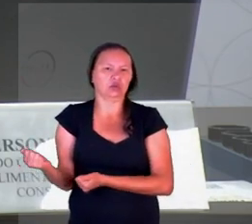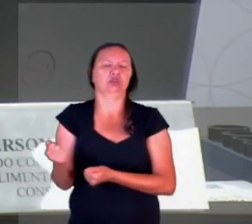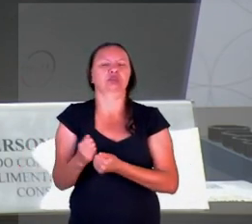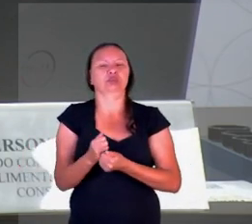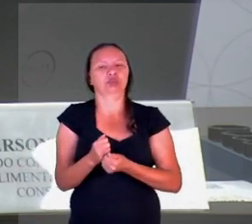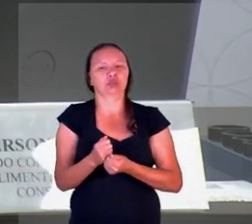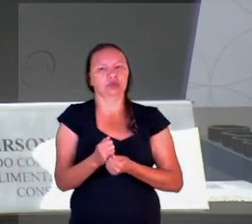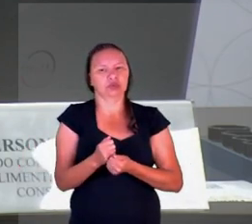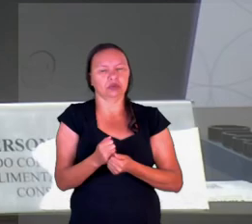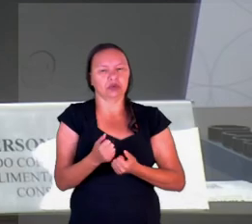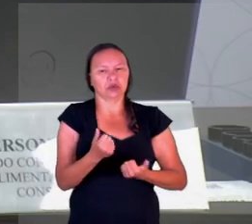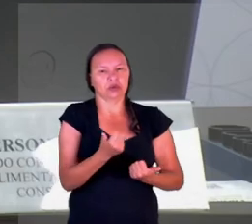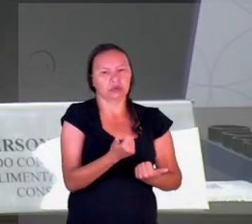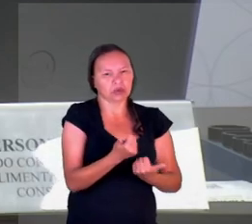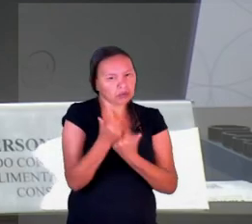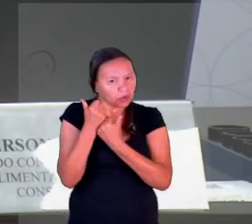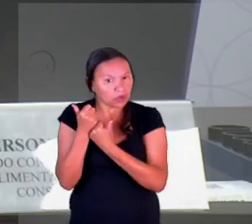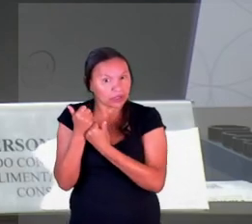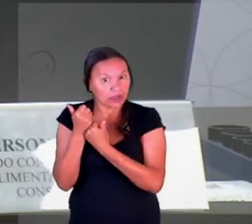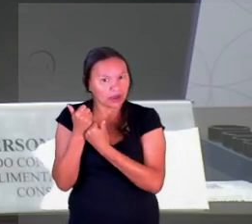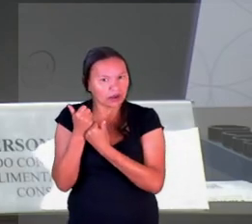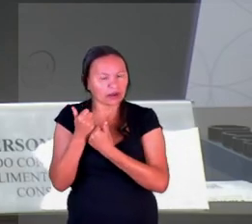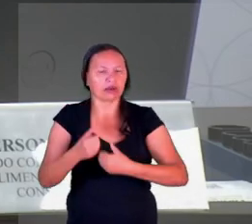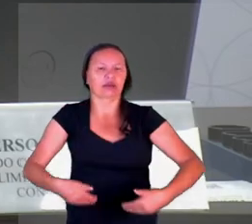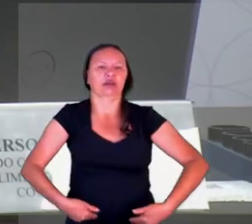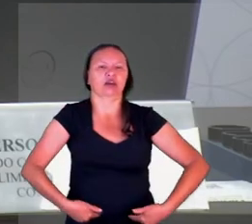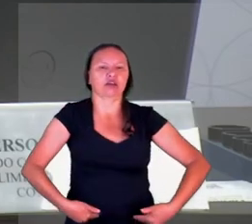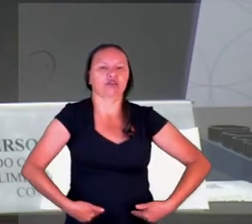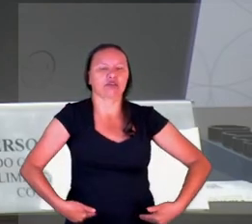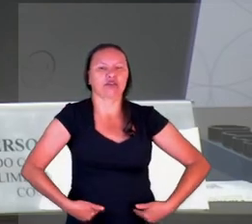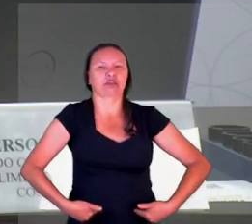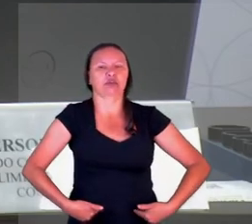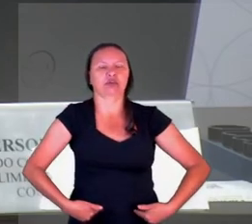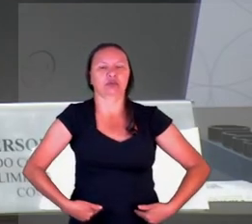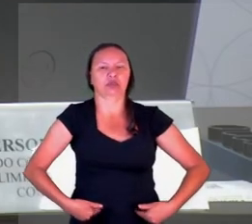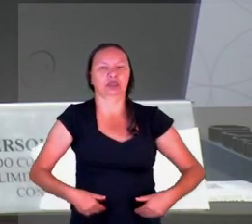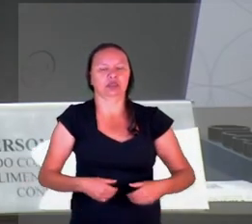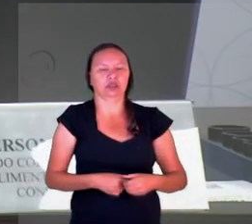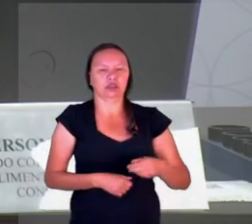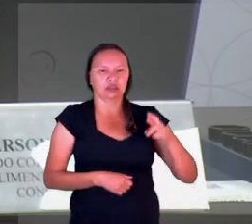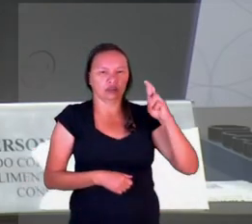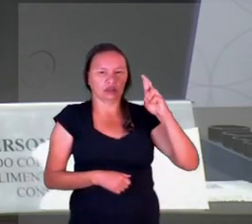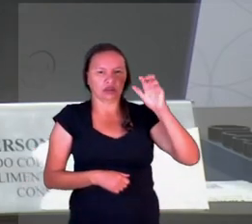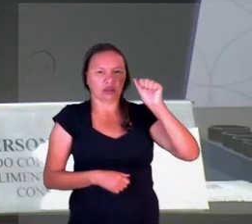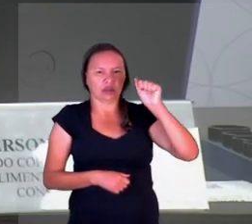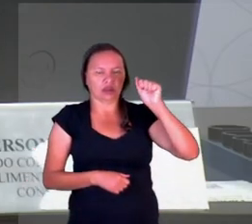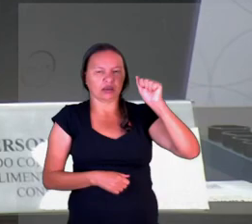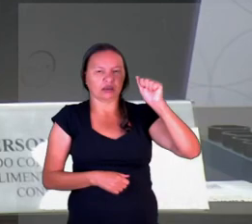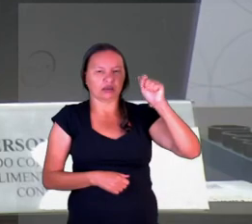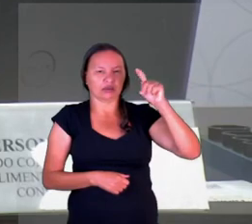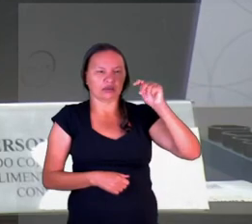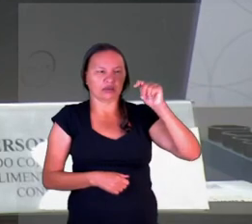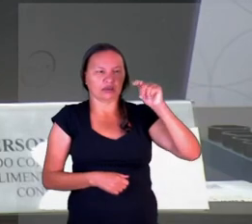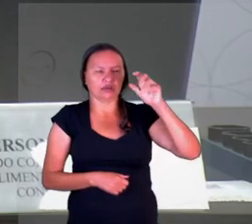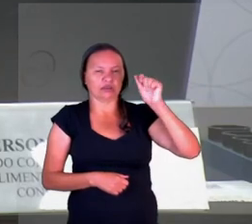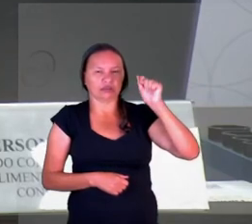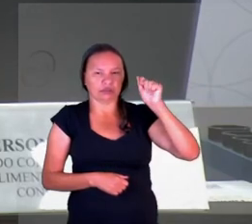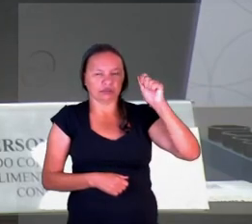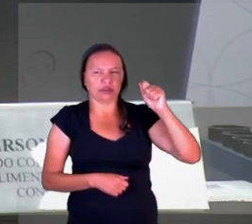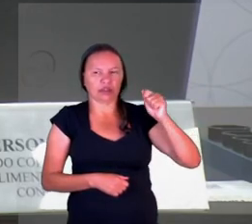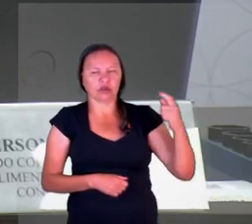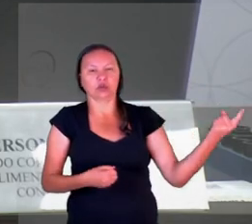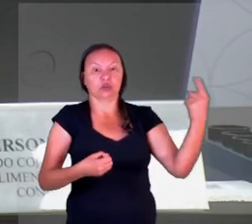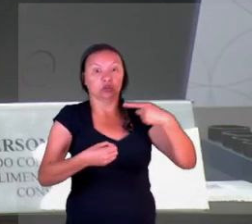veem tem três eixos eh o compo Rafael que me antecedeu né trouxe muito bem estruturado a